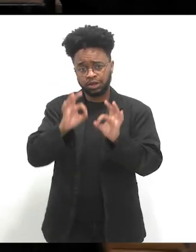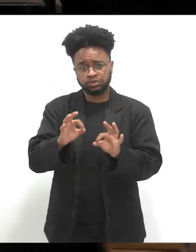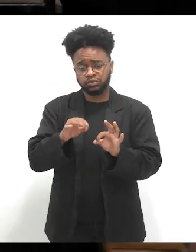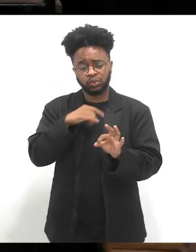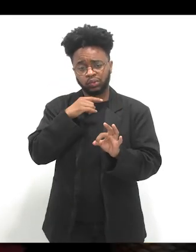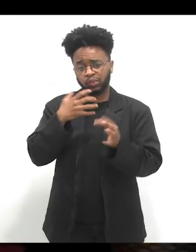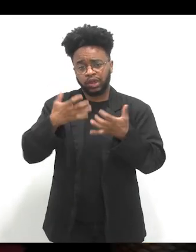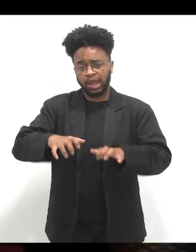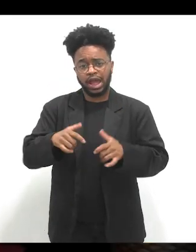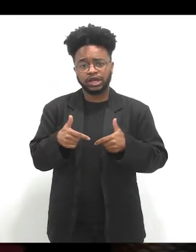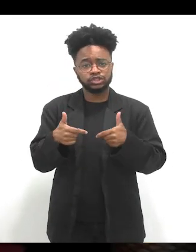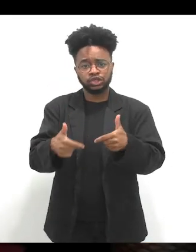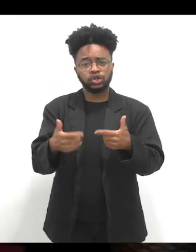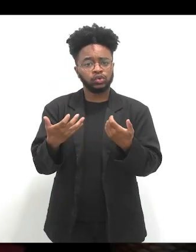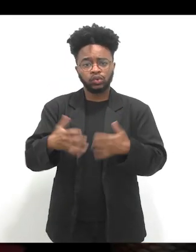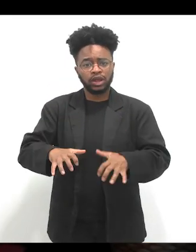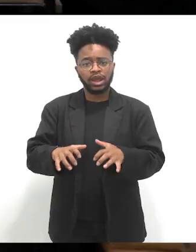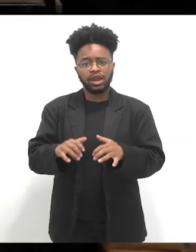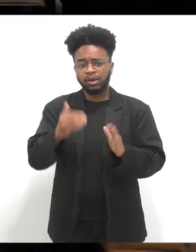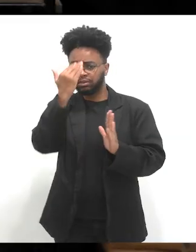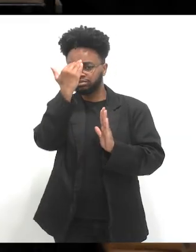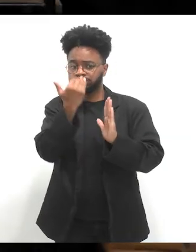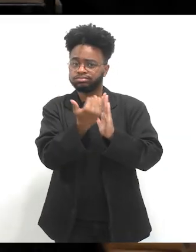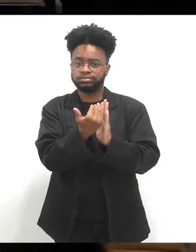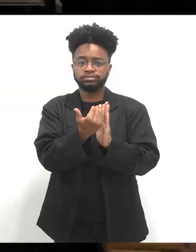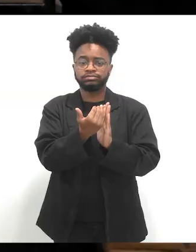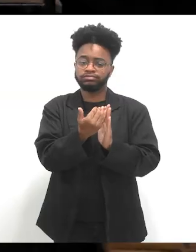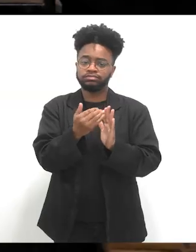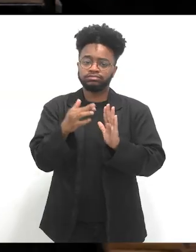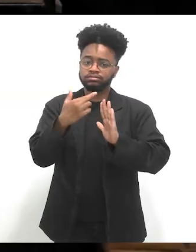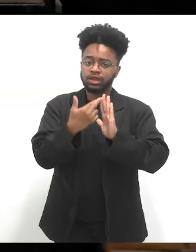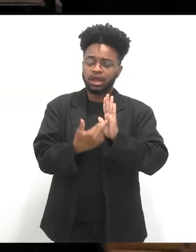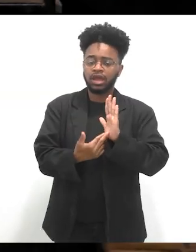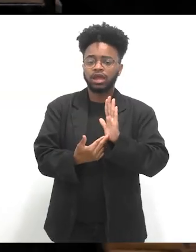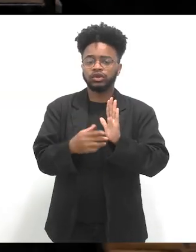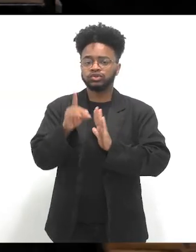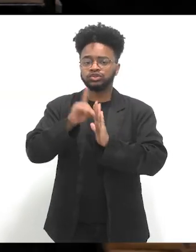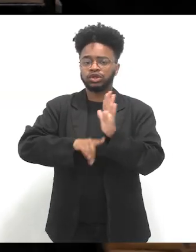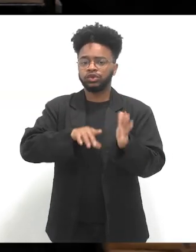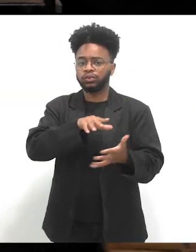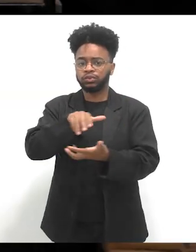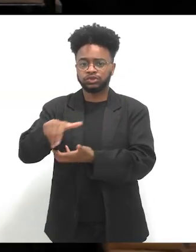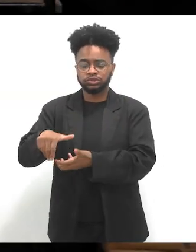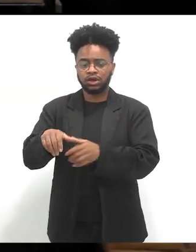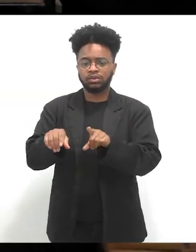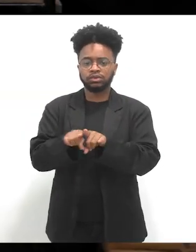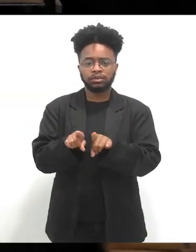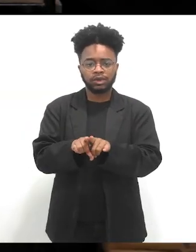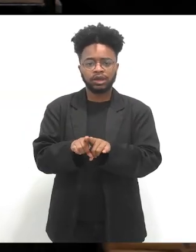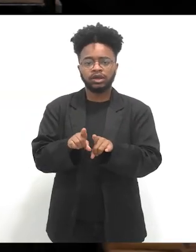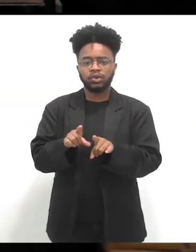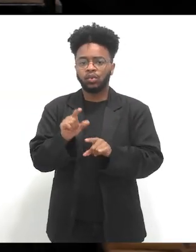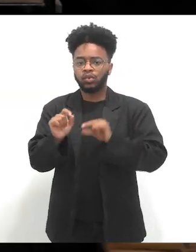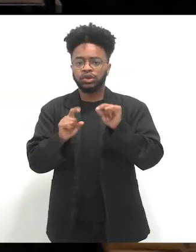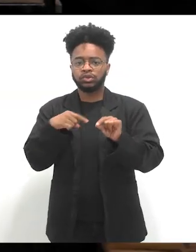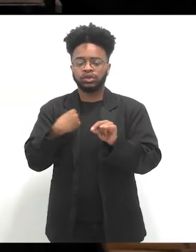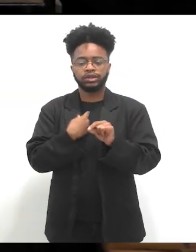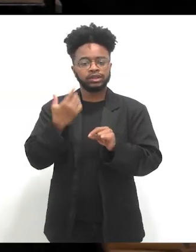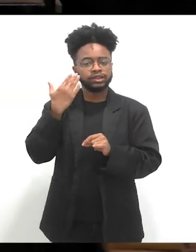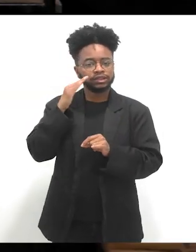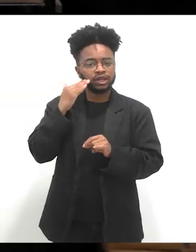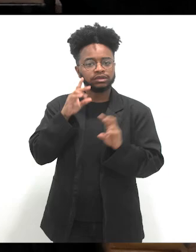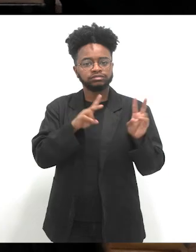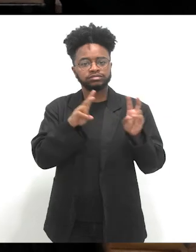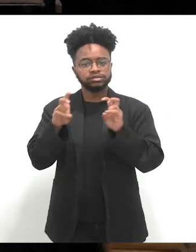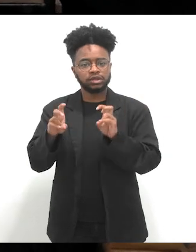de agir mesmo, de fazer que aquilo ali seja cumprido e todos os preceitos do próprio direito internacional humanitário, daquilo que a gente entende como ajuda